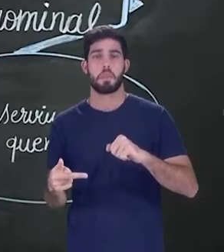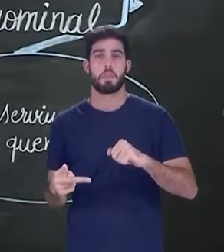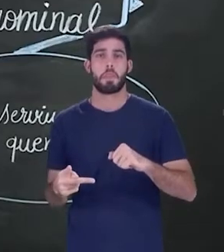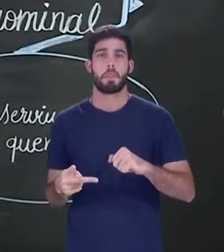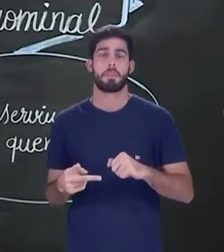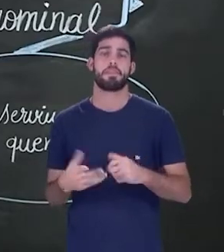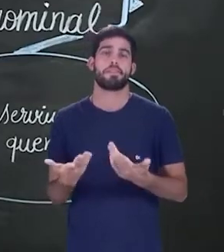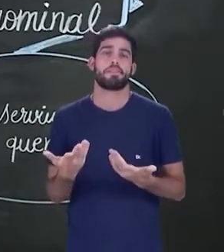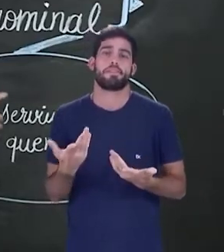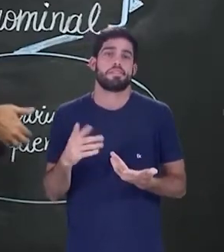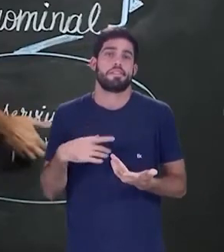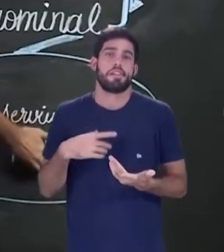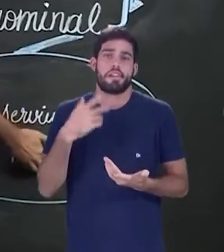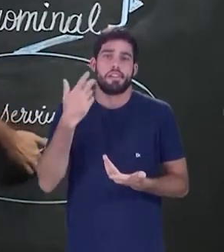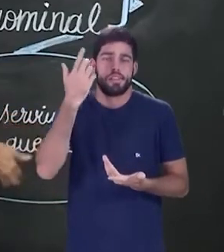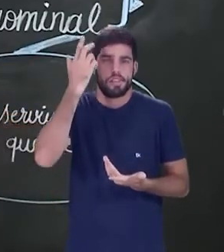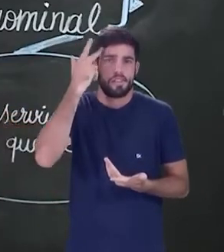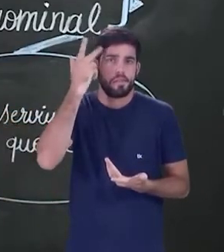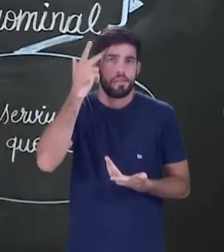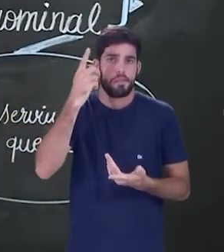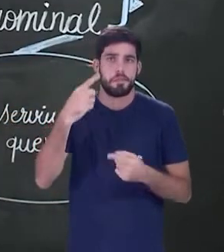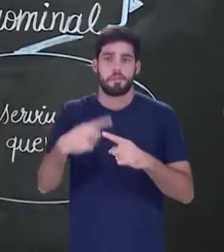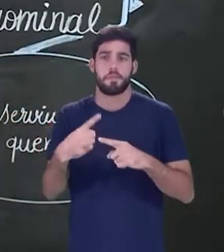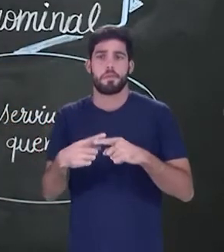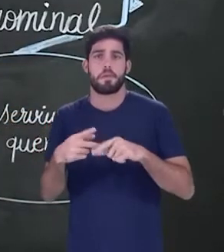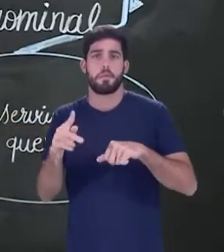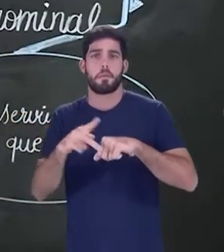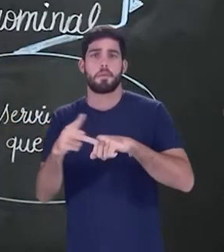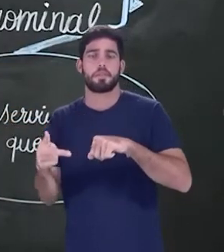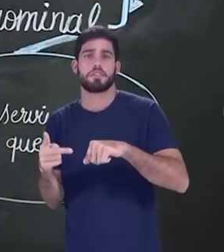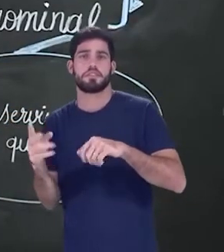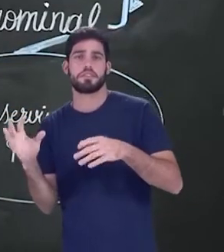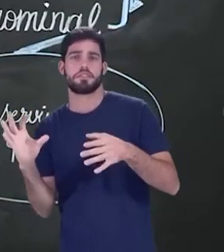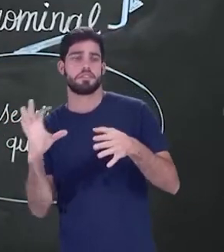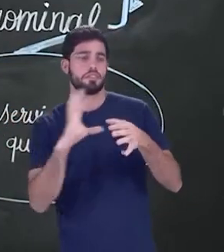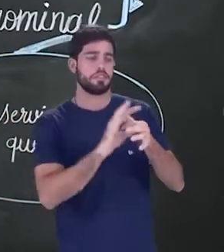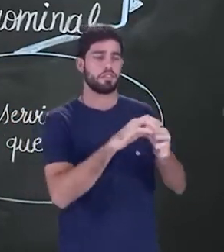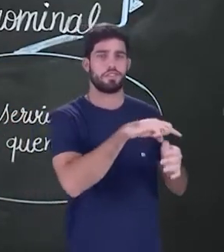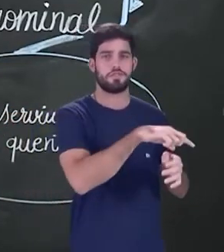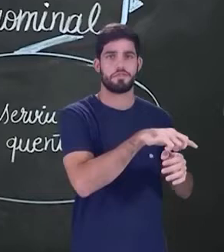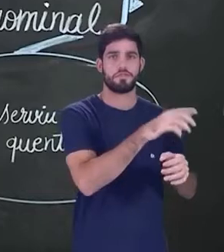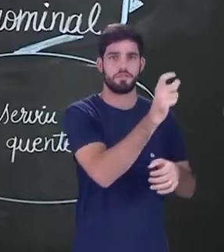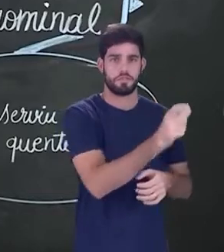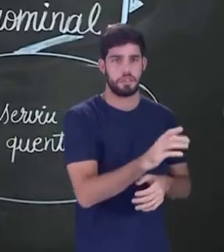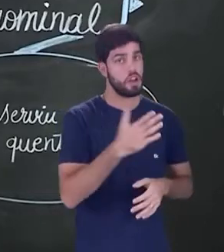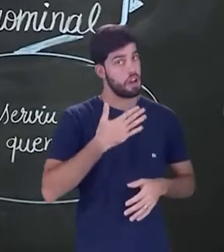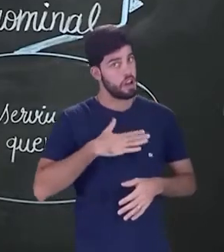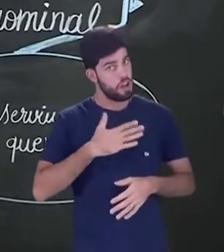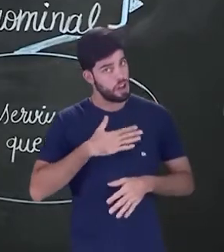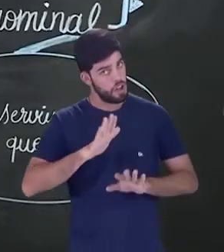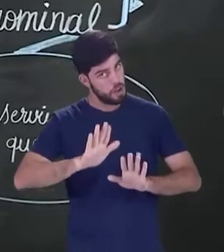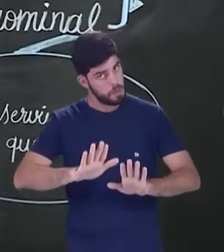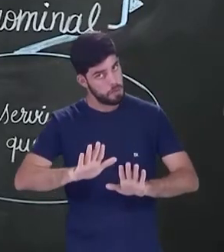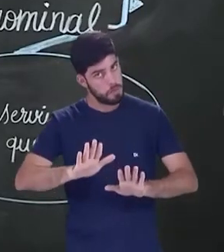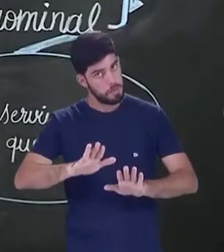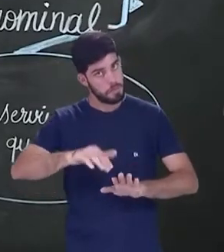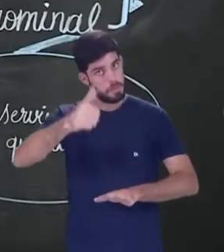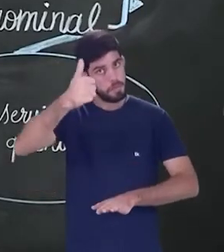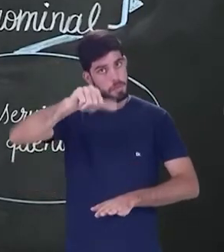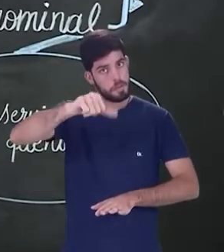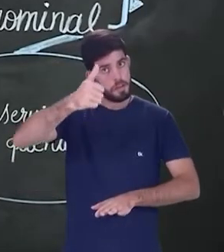pode dizer logo, é um predicativo do sujeito, porque você disse que é uma característica do sujeito. Tenha calma, faça a análise